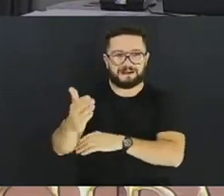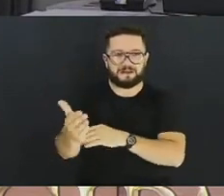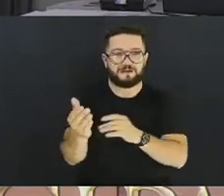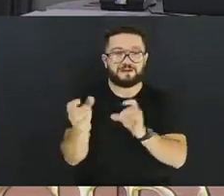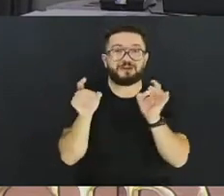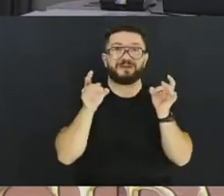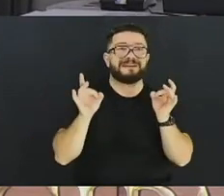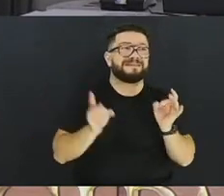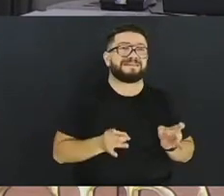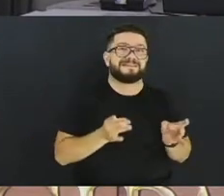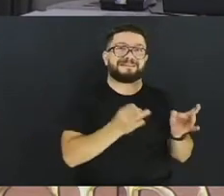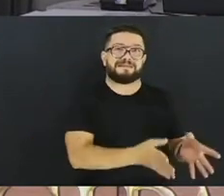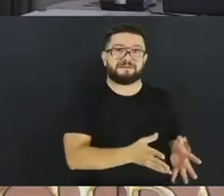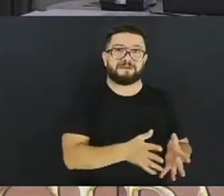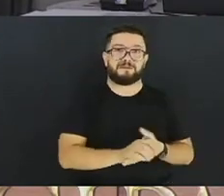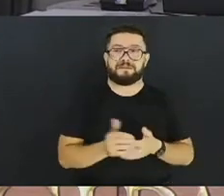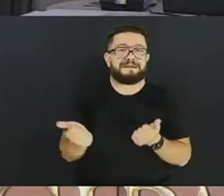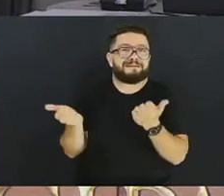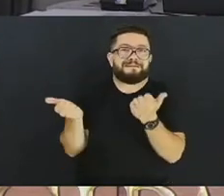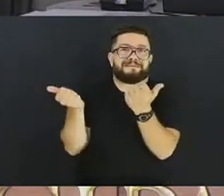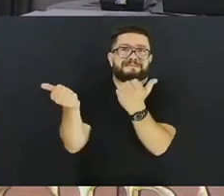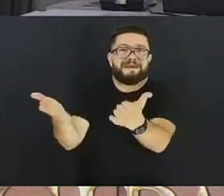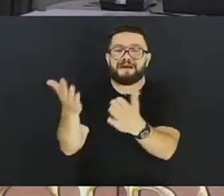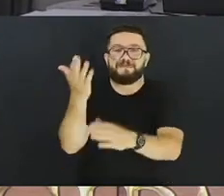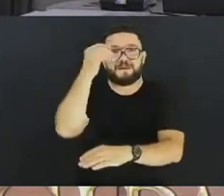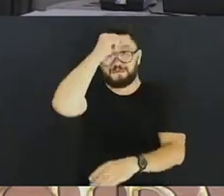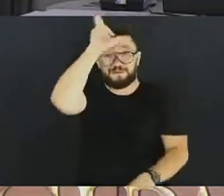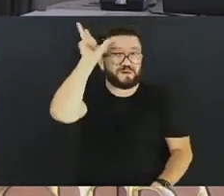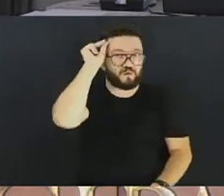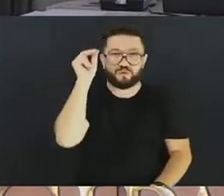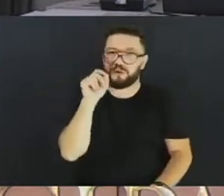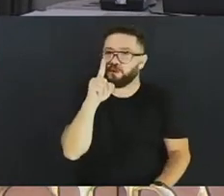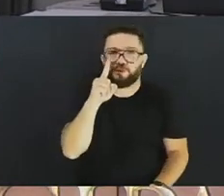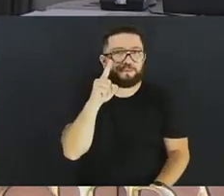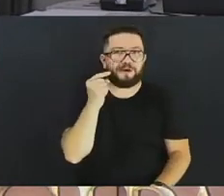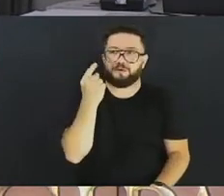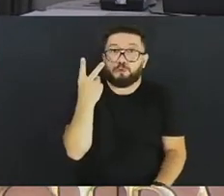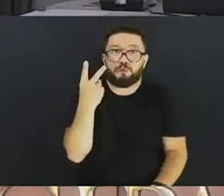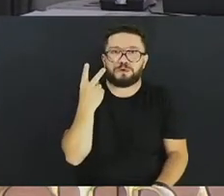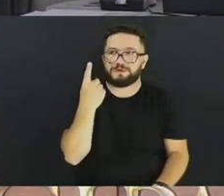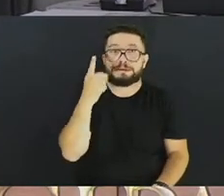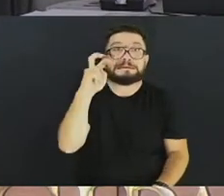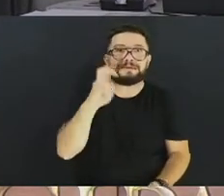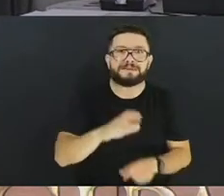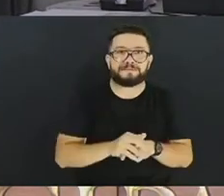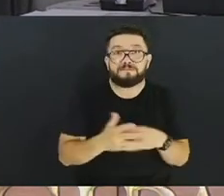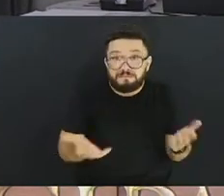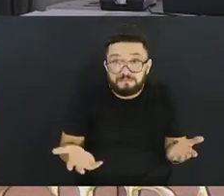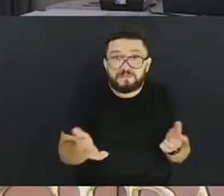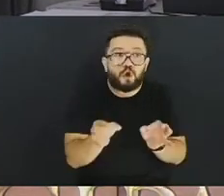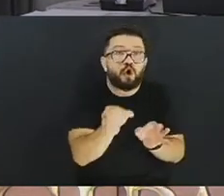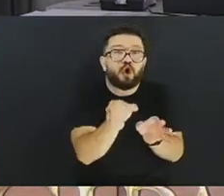dá toda ela para a prefeitura, uma, duas, 15. Então, por que que não se licita